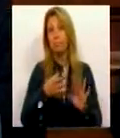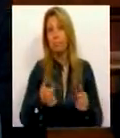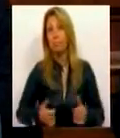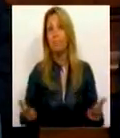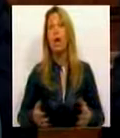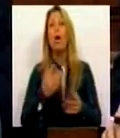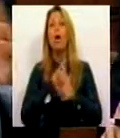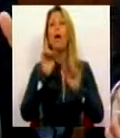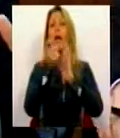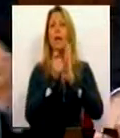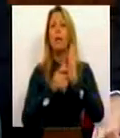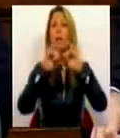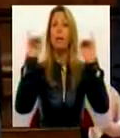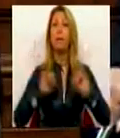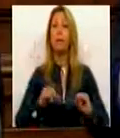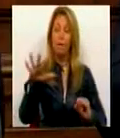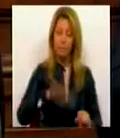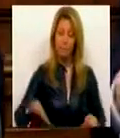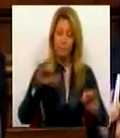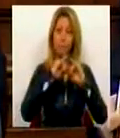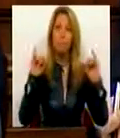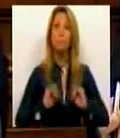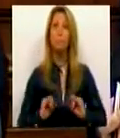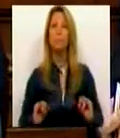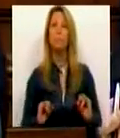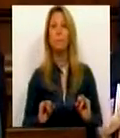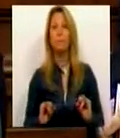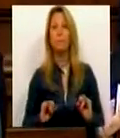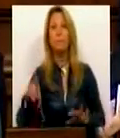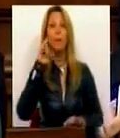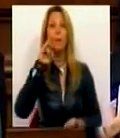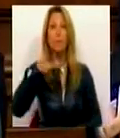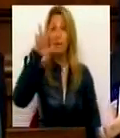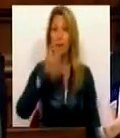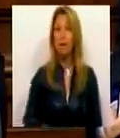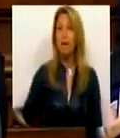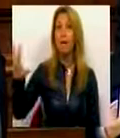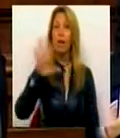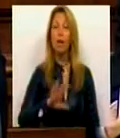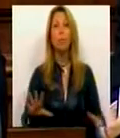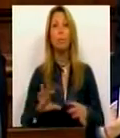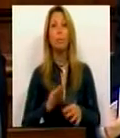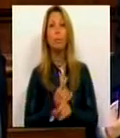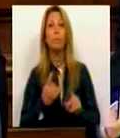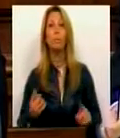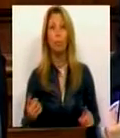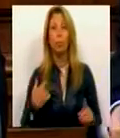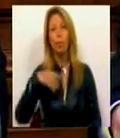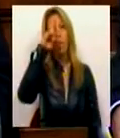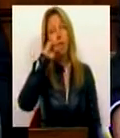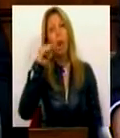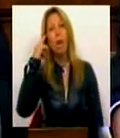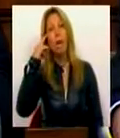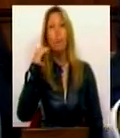agenda internacional, ou seja, a dimensão internacional da defesa nacional, uma vez que, tanto quanto me recordo,